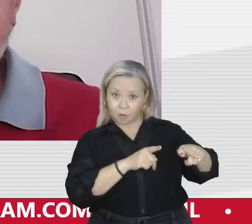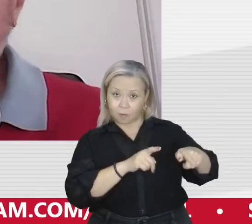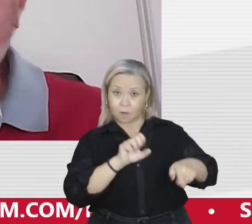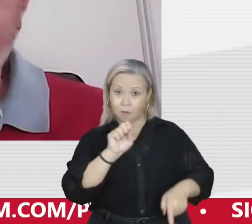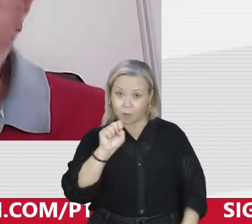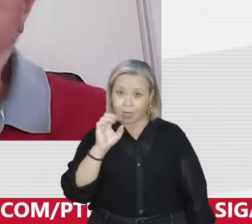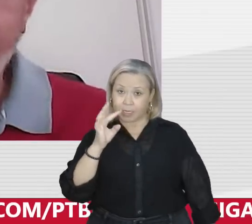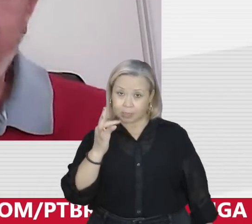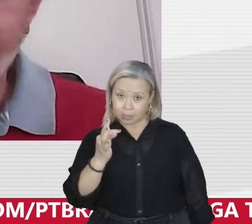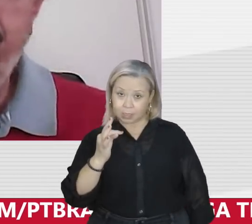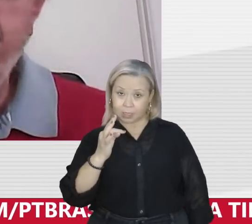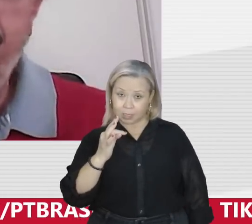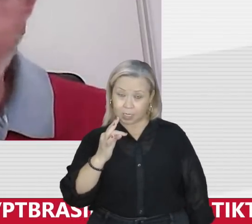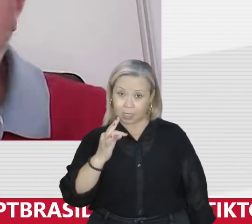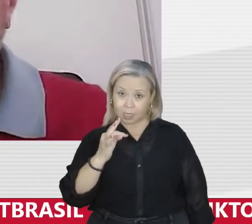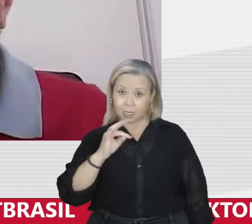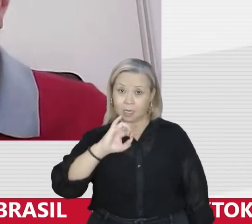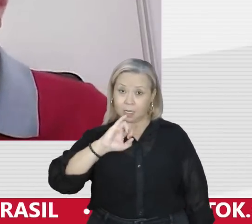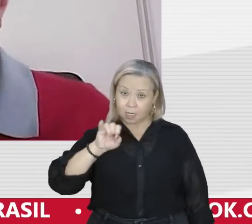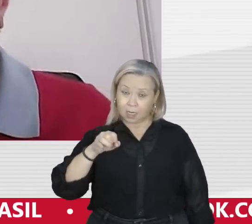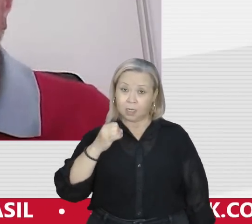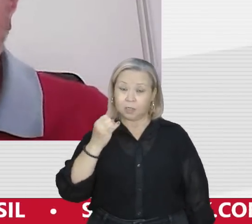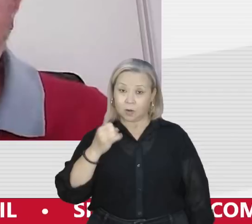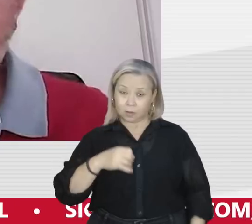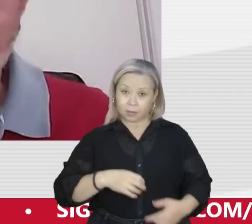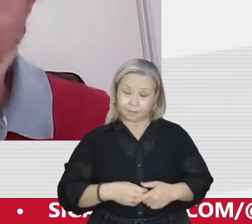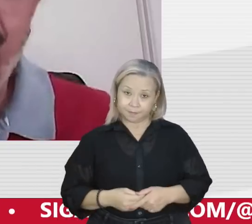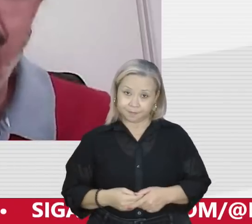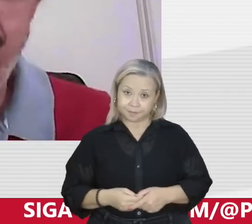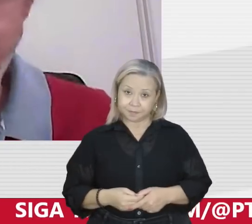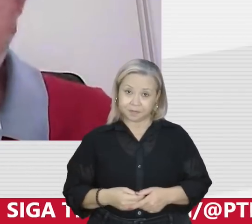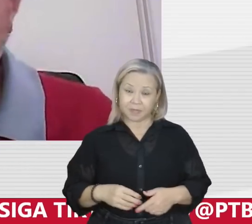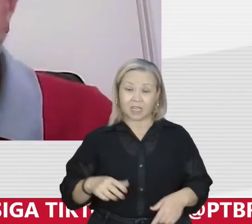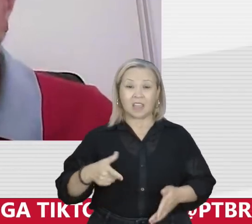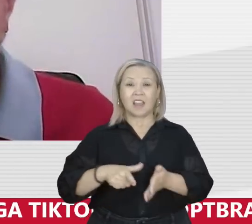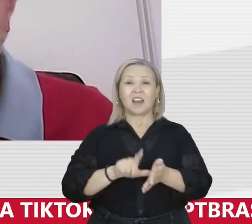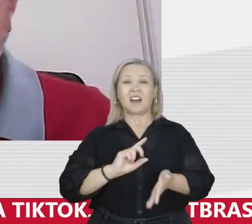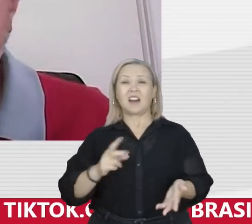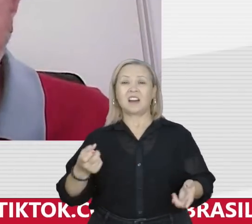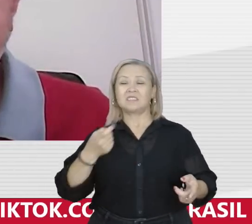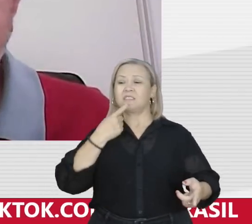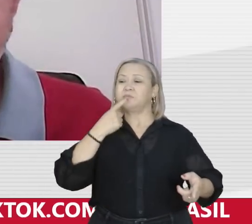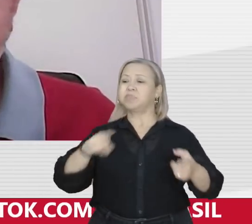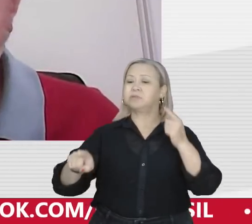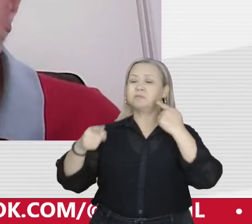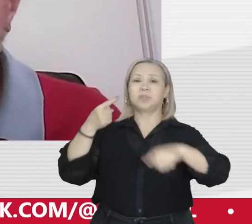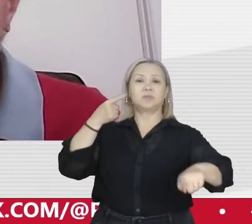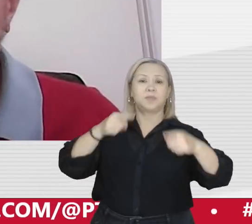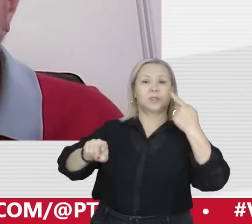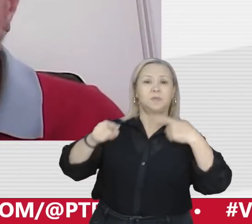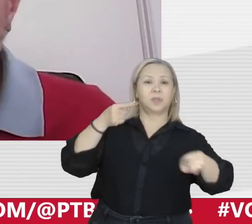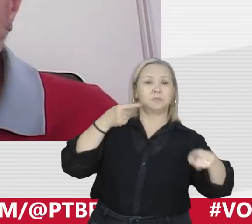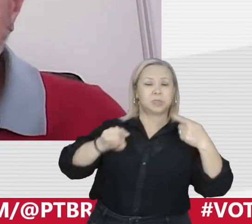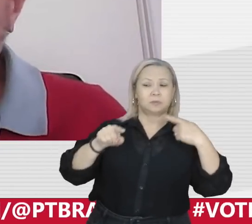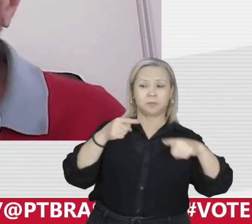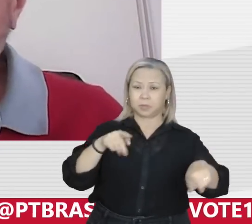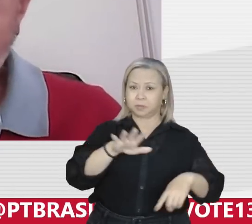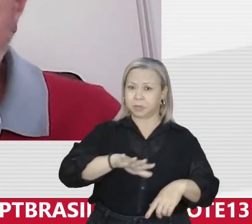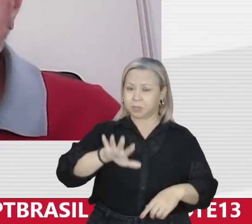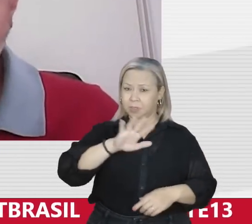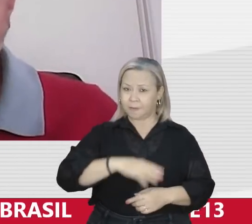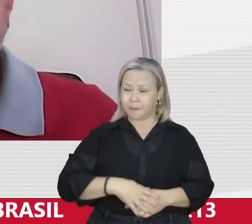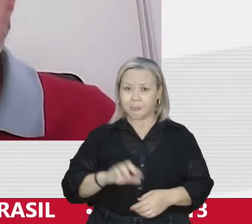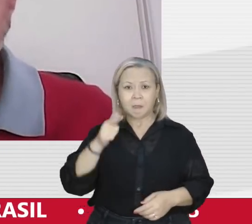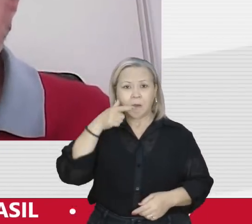Antes ele chamava de FDP o ministro Barroso, ou de canalha, esse ou aquele que era o seu desafeto.